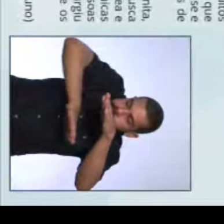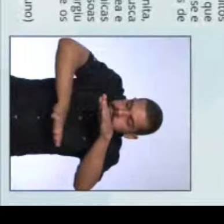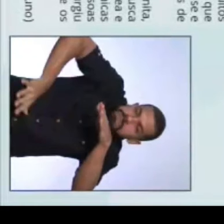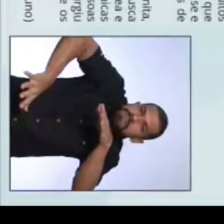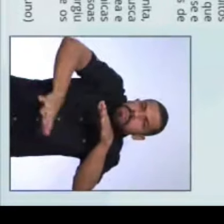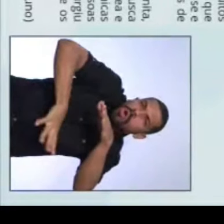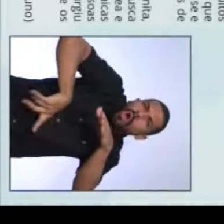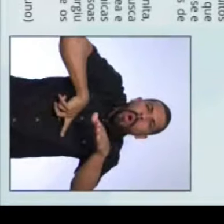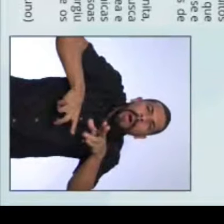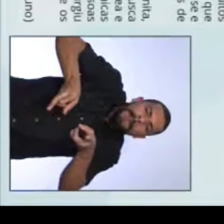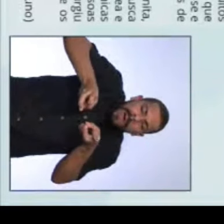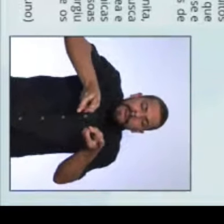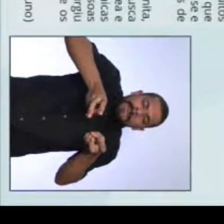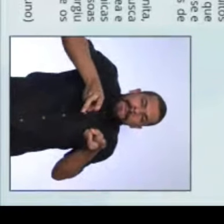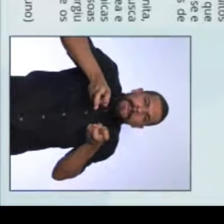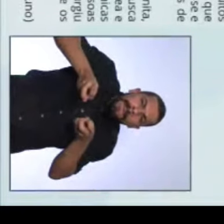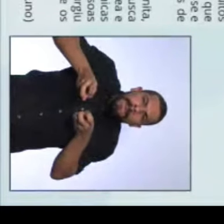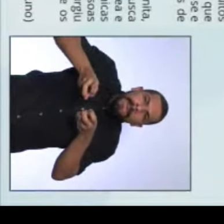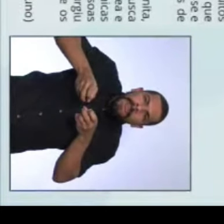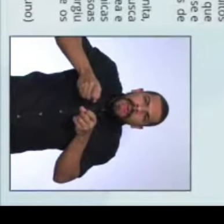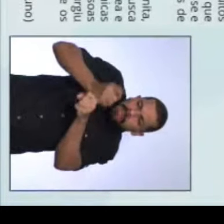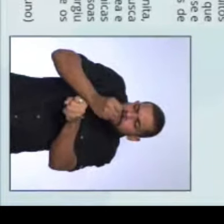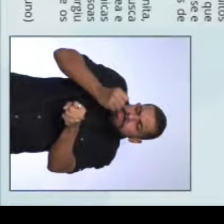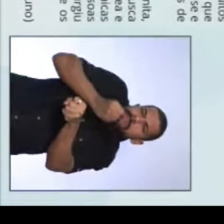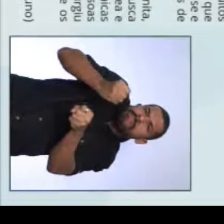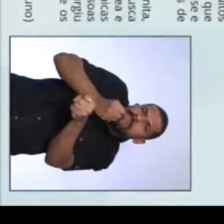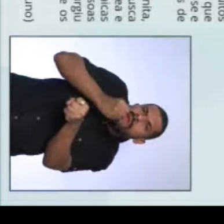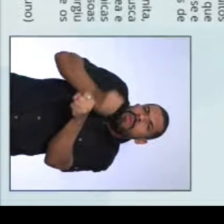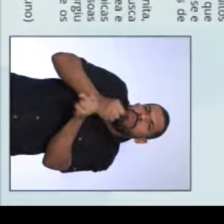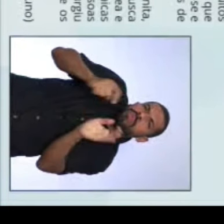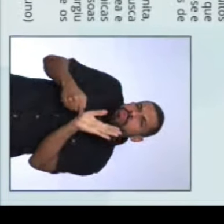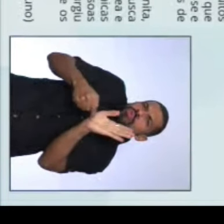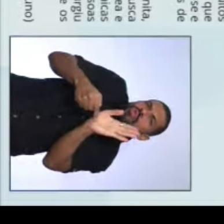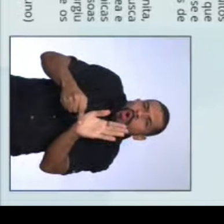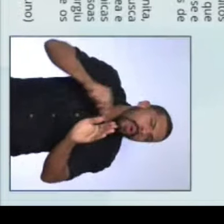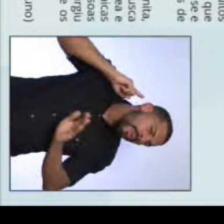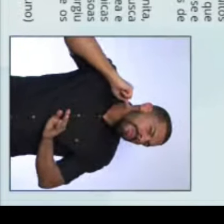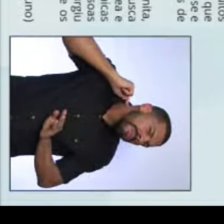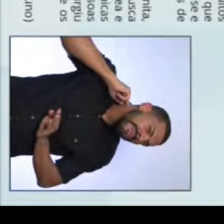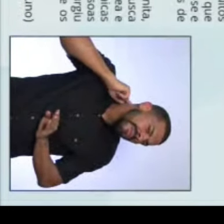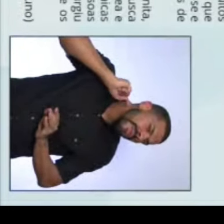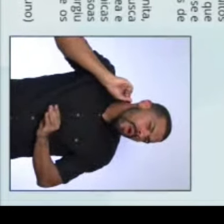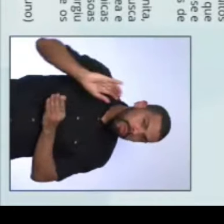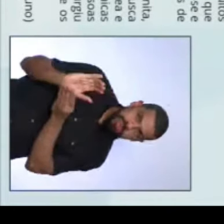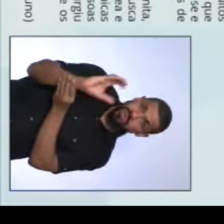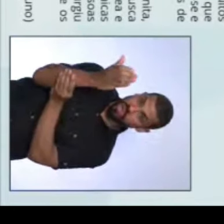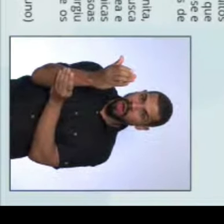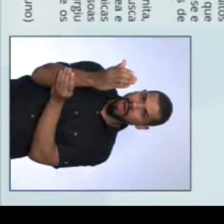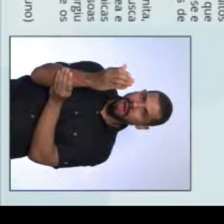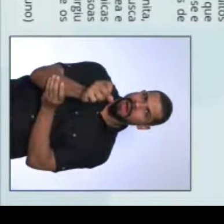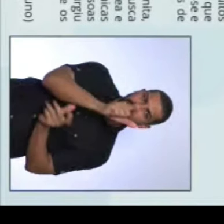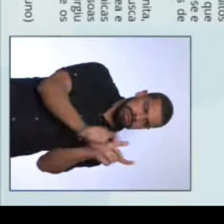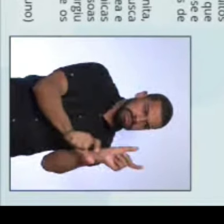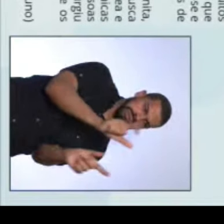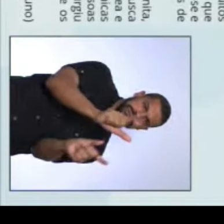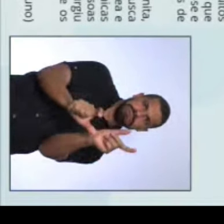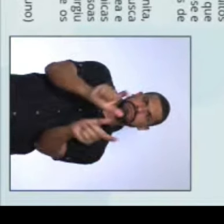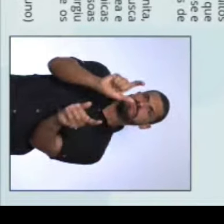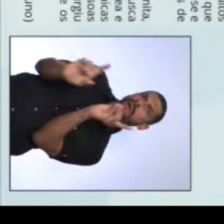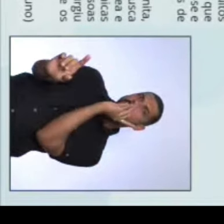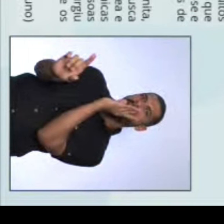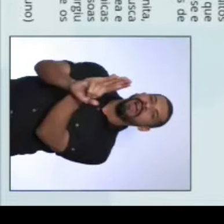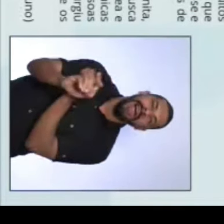material coletado das minas de silício encontradas em Minas Gerais surgiu, muitos acharam que seria